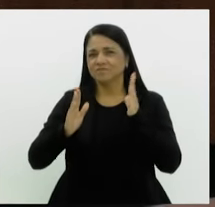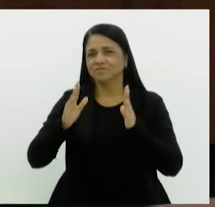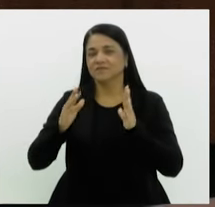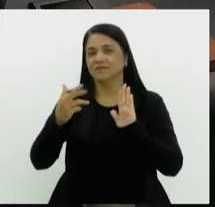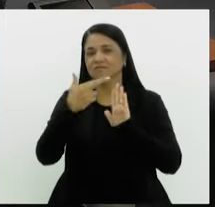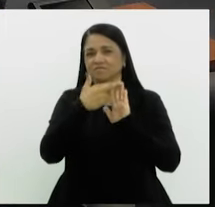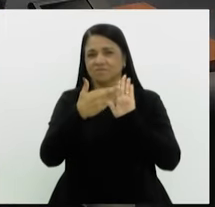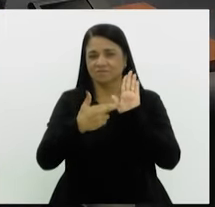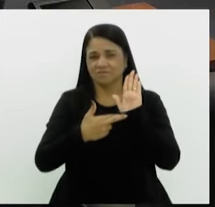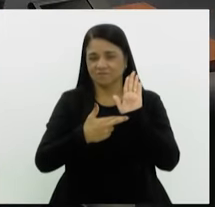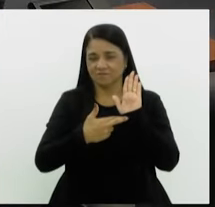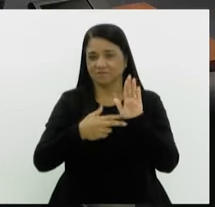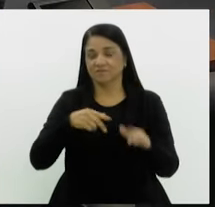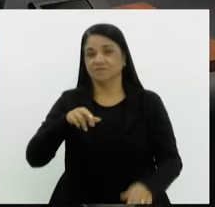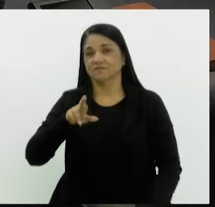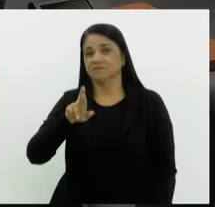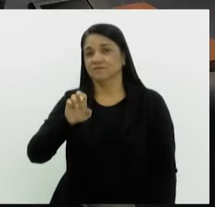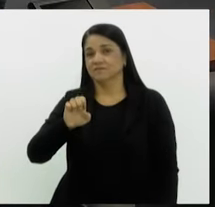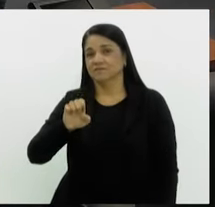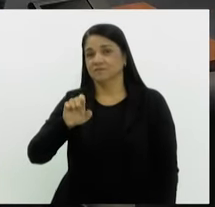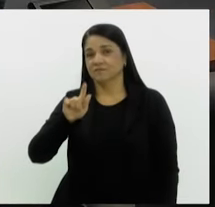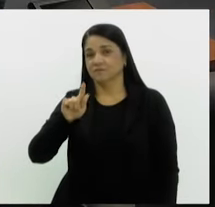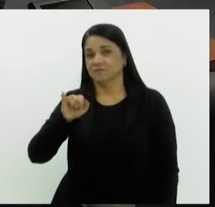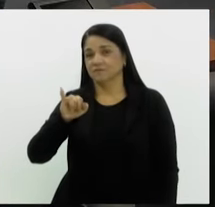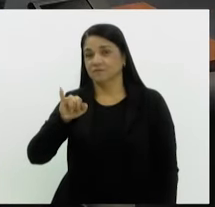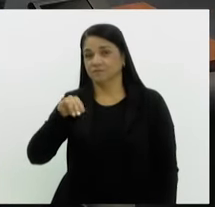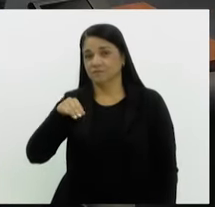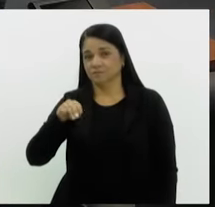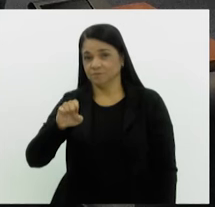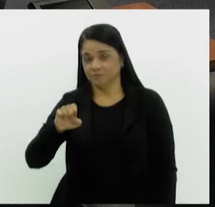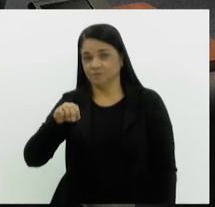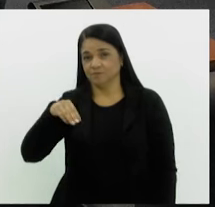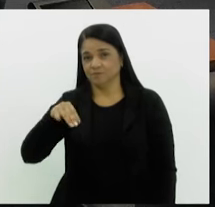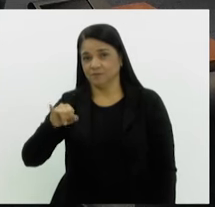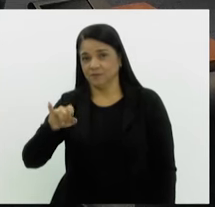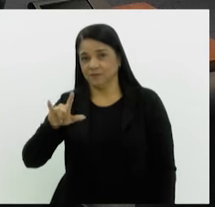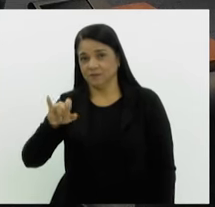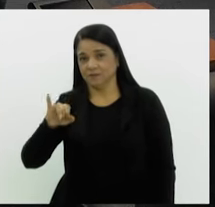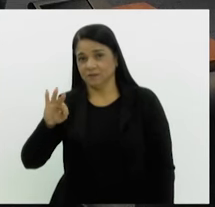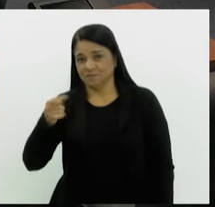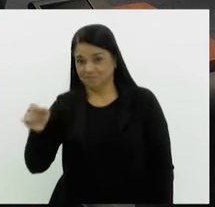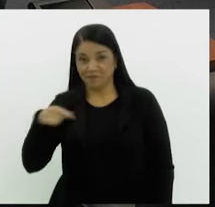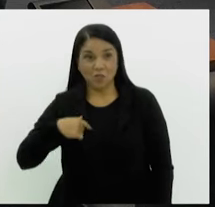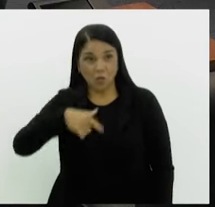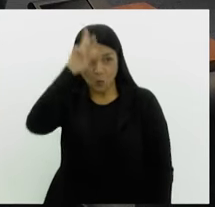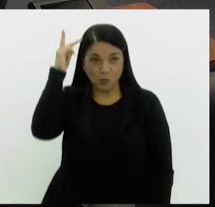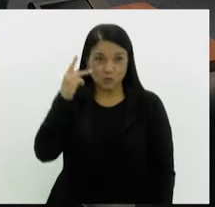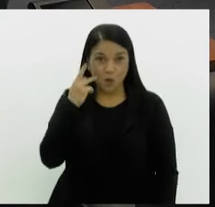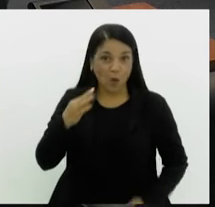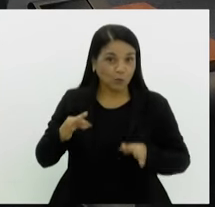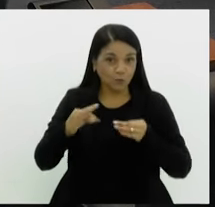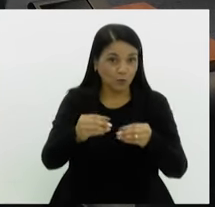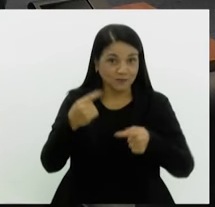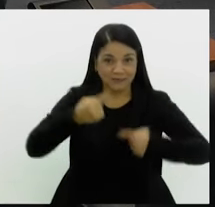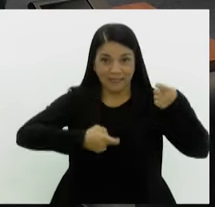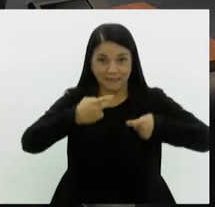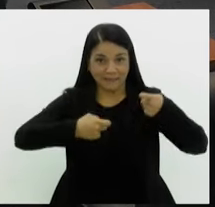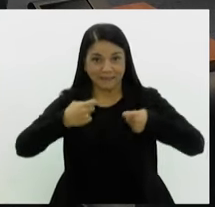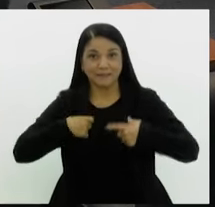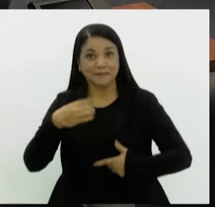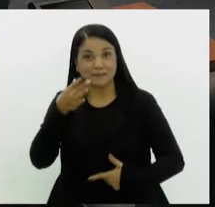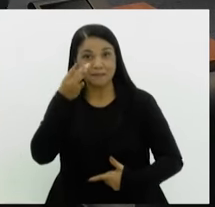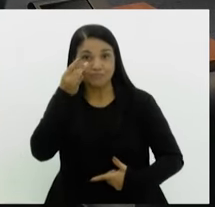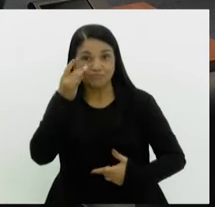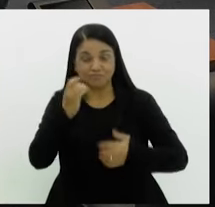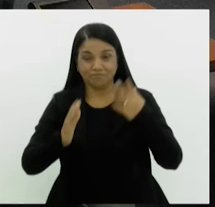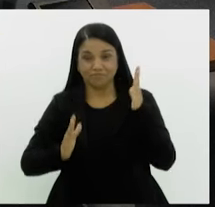é testemunha disso, dessa área. Deputado Luiz Paulo? Não, Luiz Paulo viveu todas as guerras. Ele era militar, ele civil, exército. É.